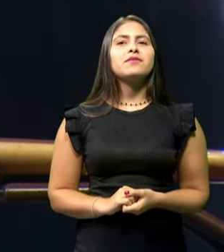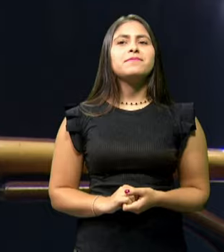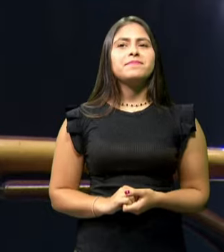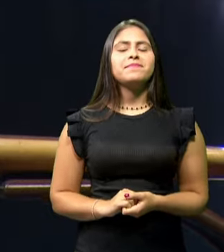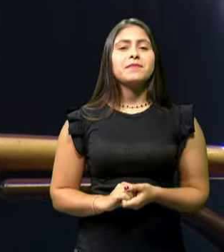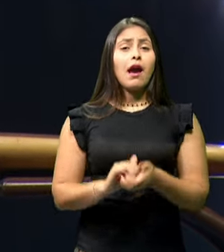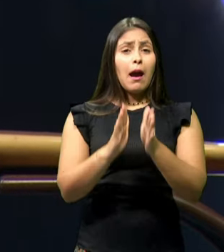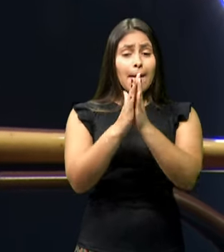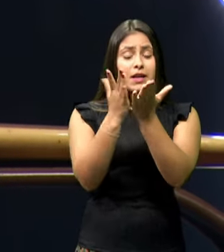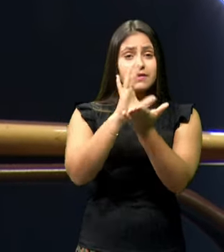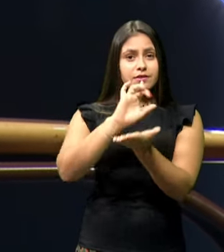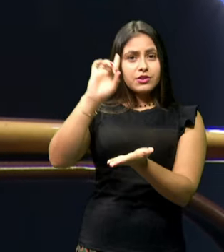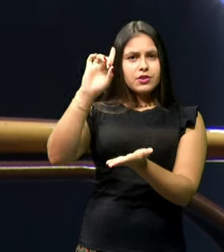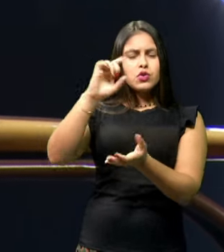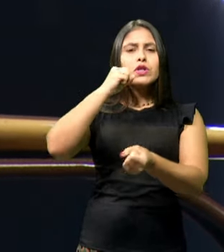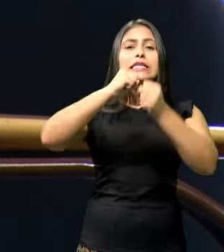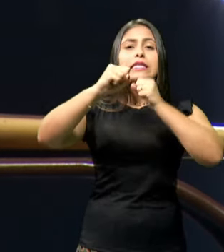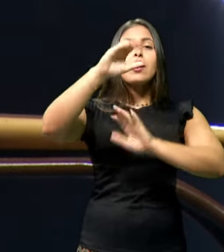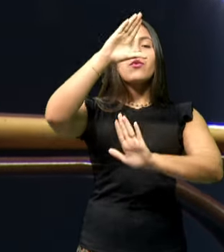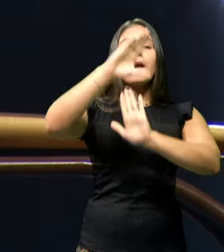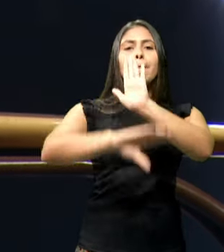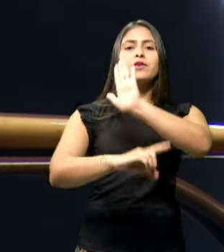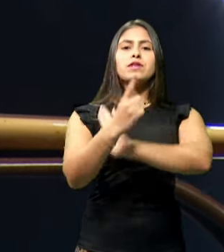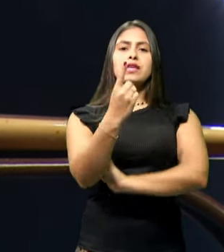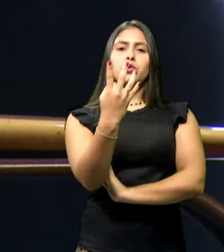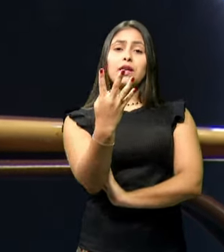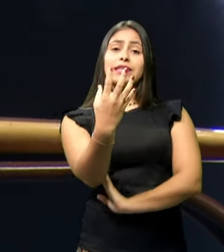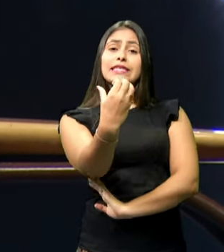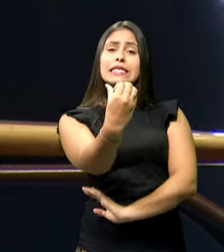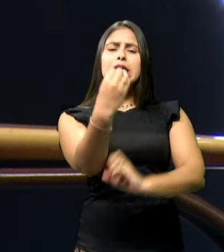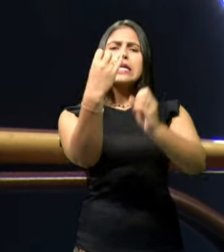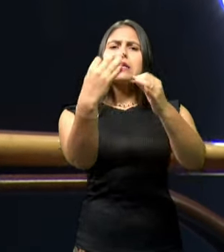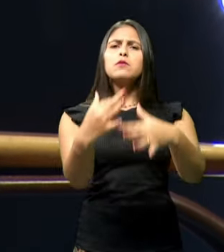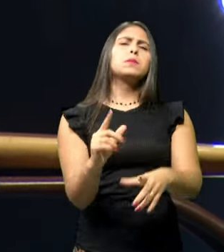A palavra de Deus em Salmos 146